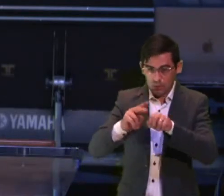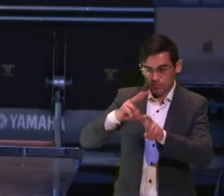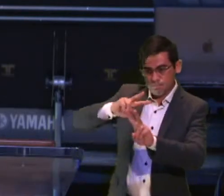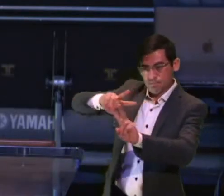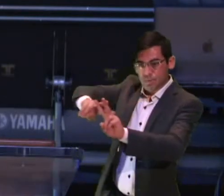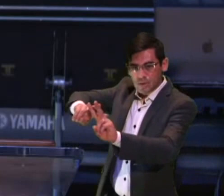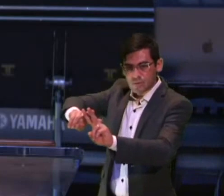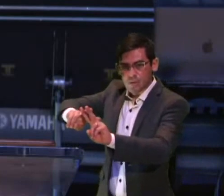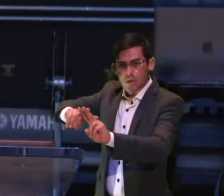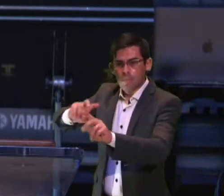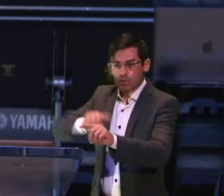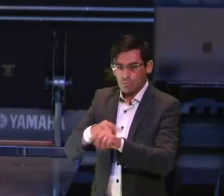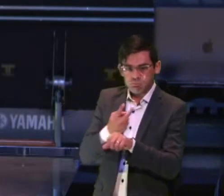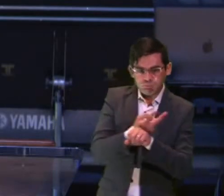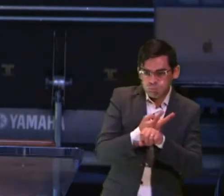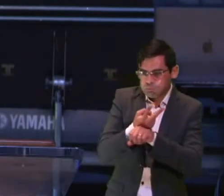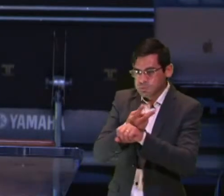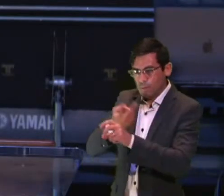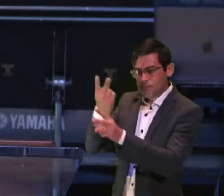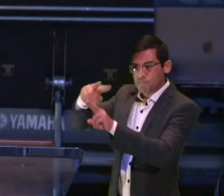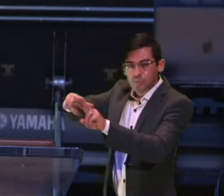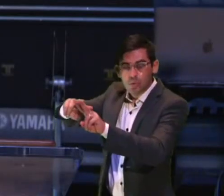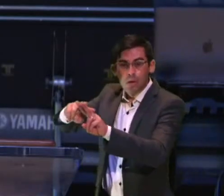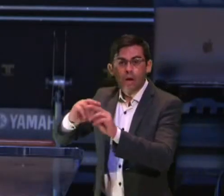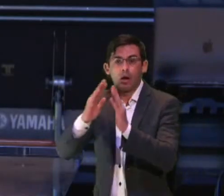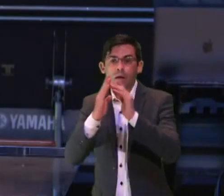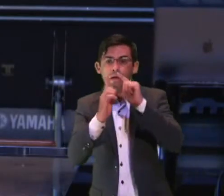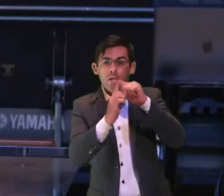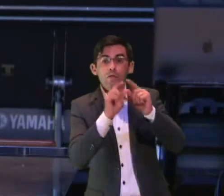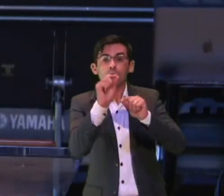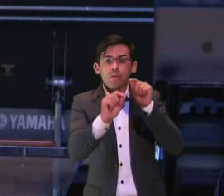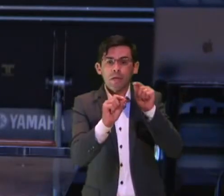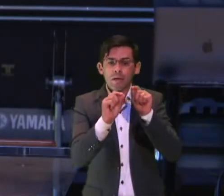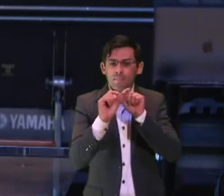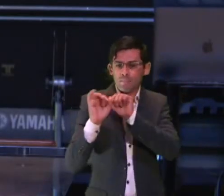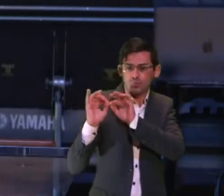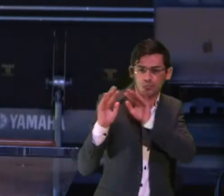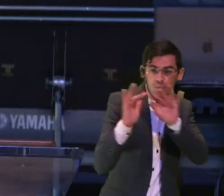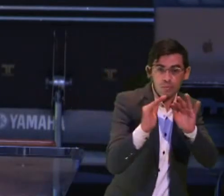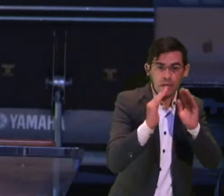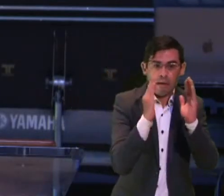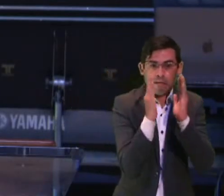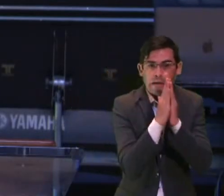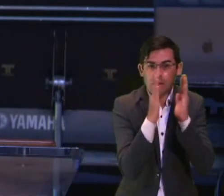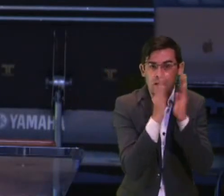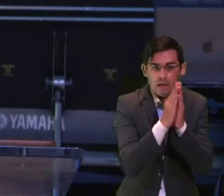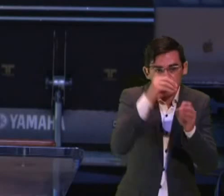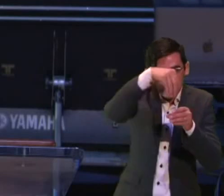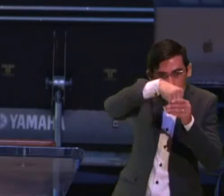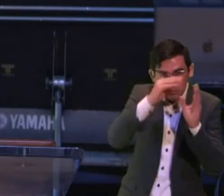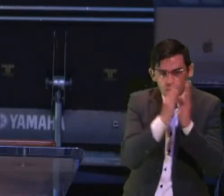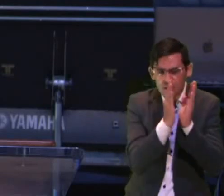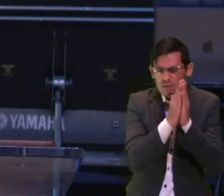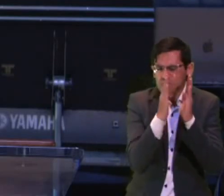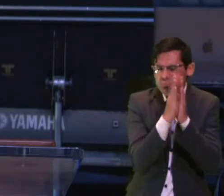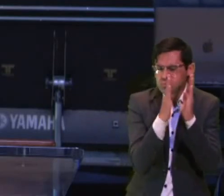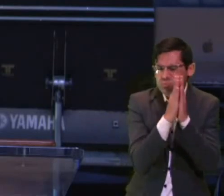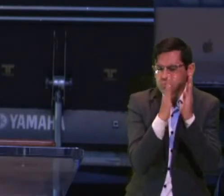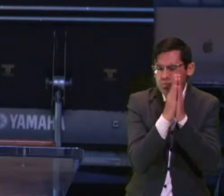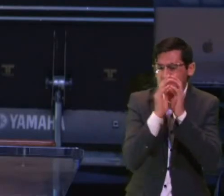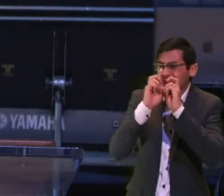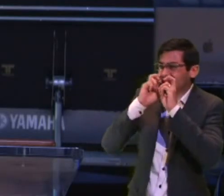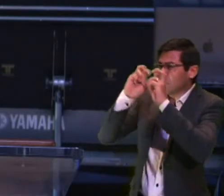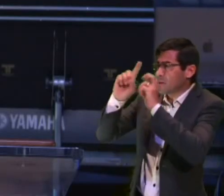causa da perseguição religiosa, a igreja vai se reunir na casa de uma irmã para orar. E enquanto eles estão orando